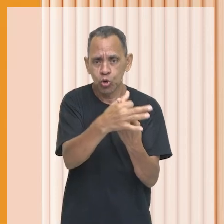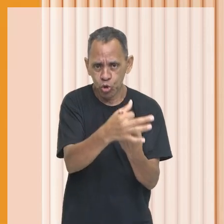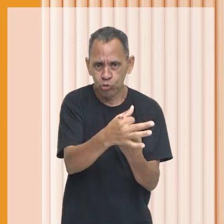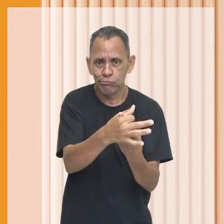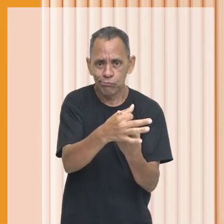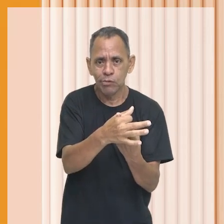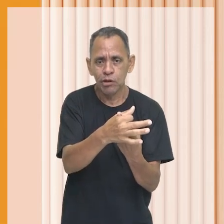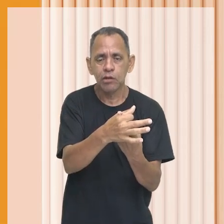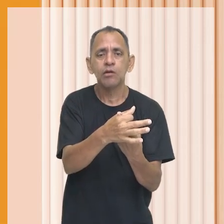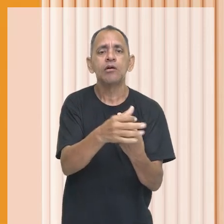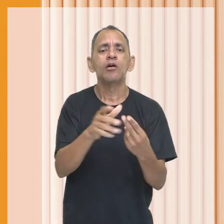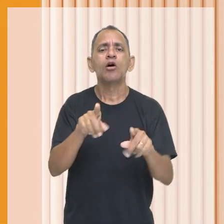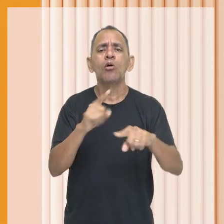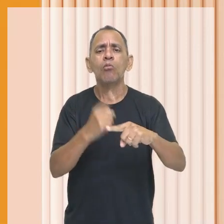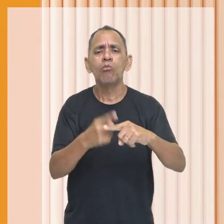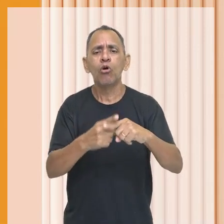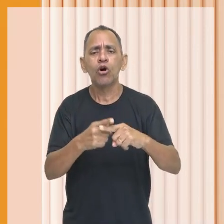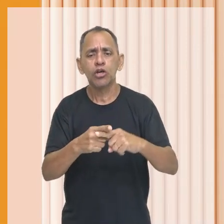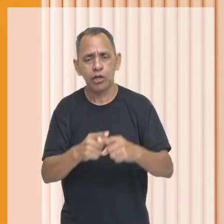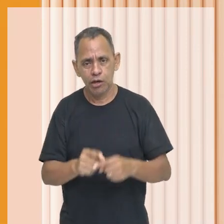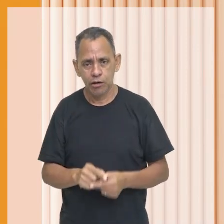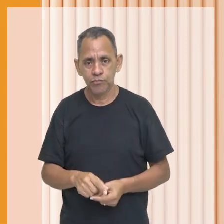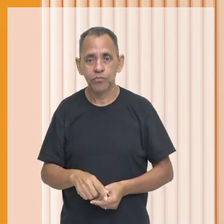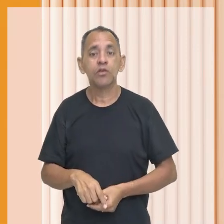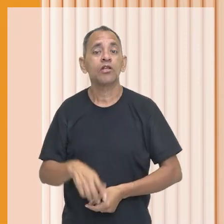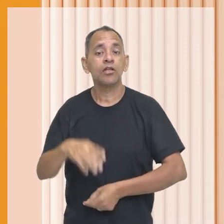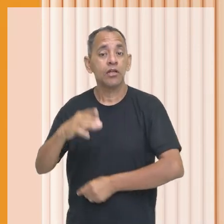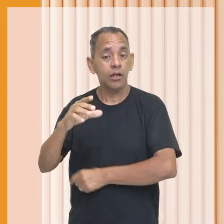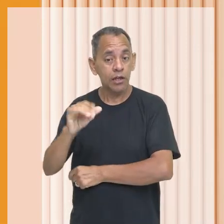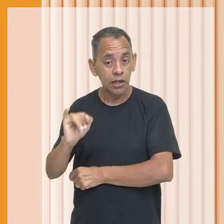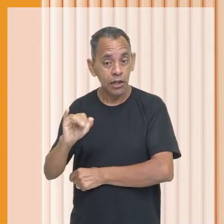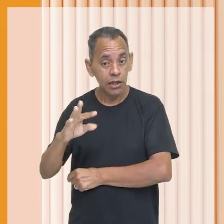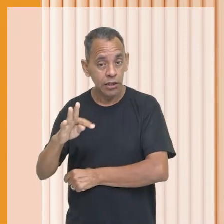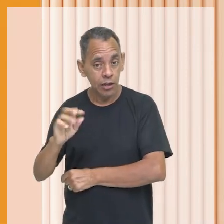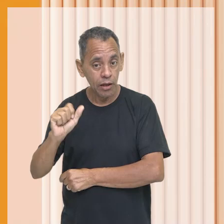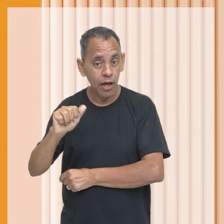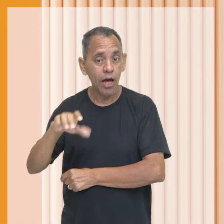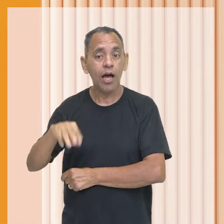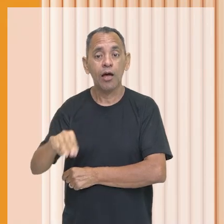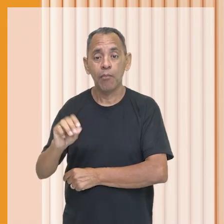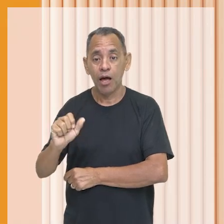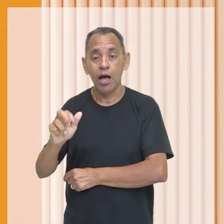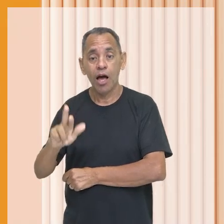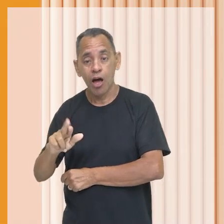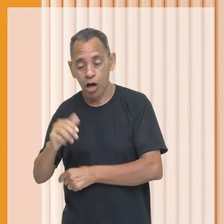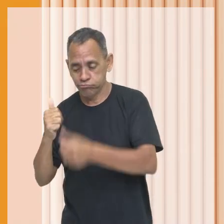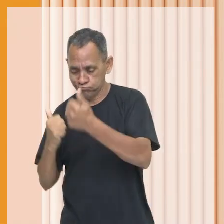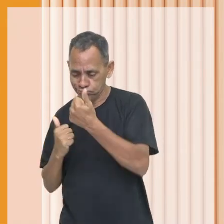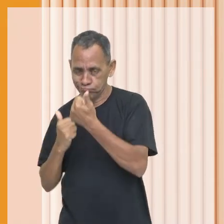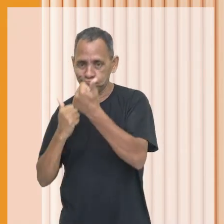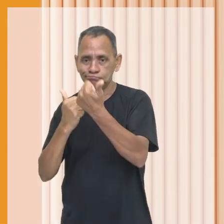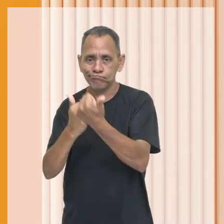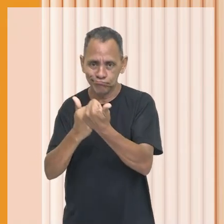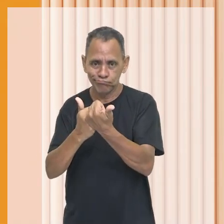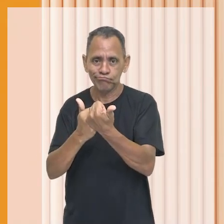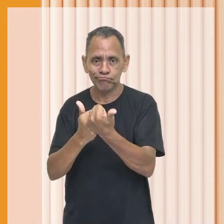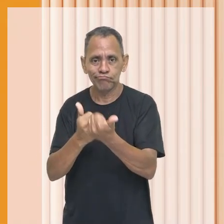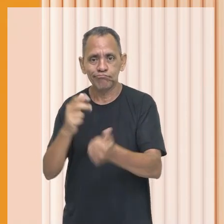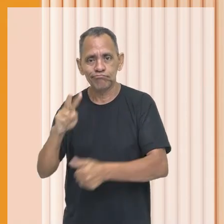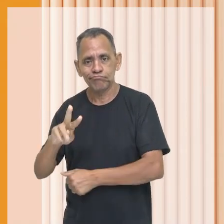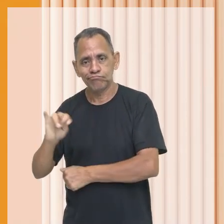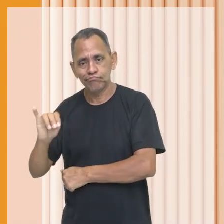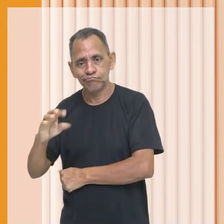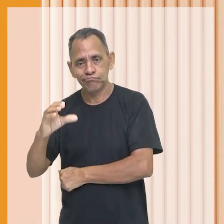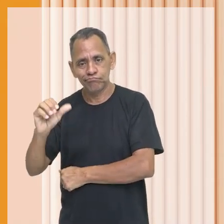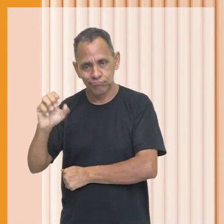era vice-presidente, tá, do Fernando Collor, mas em determinado momento, o Fernando Collor sofreu a aliação do